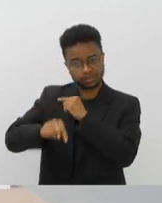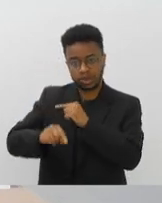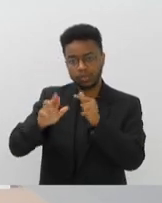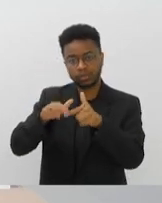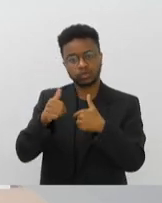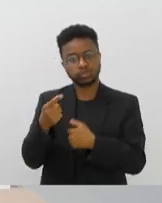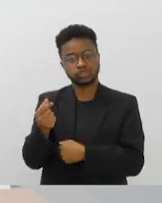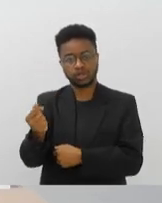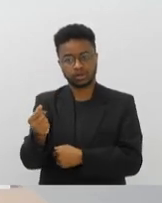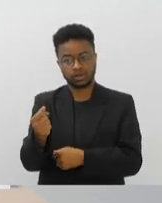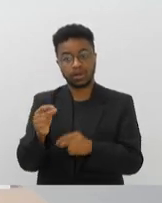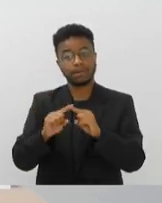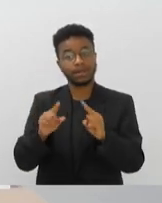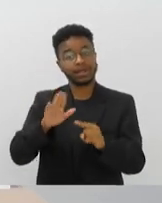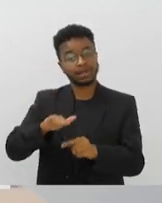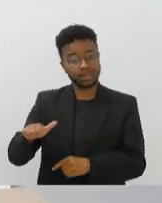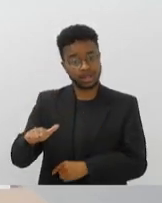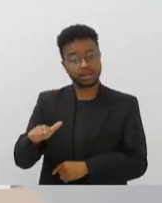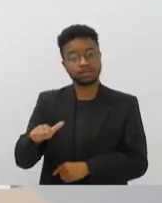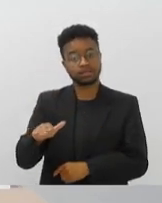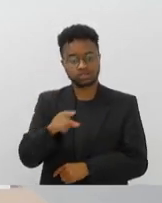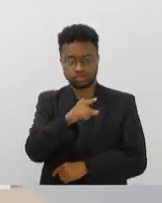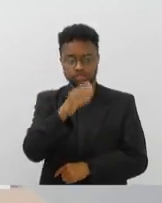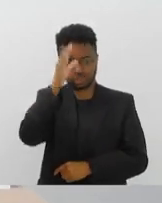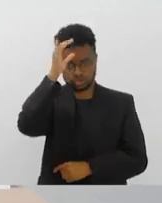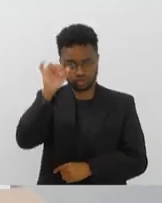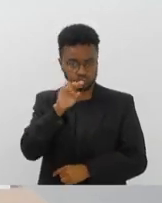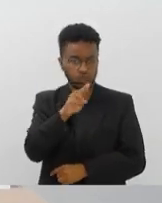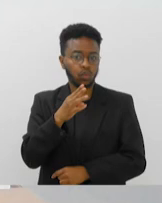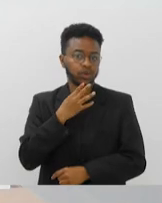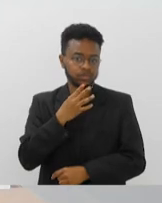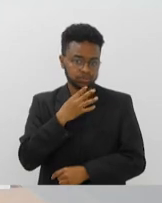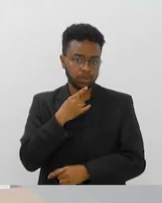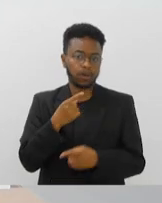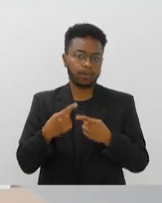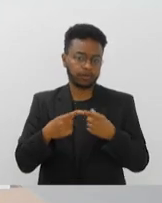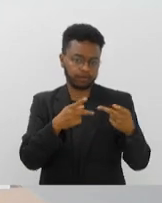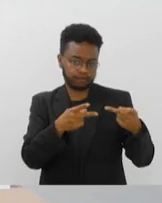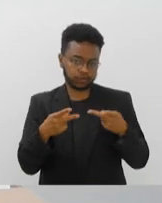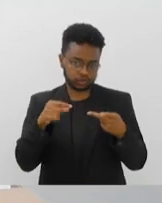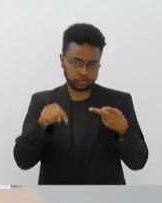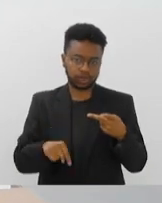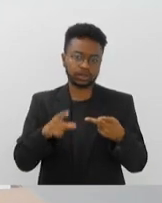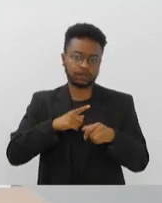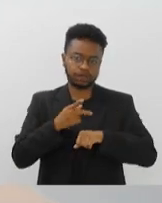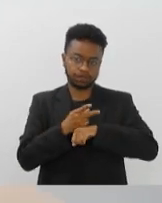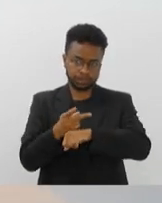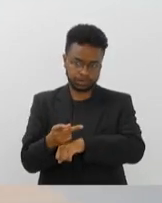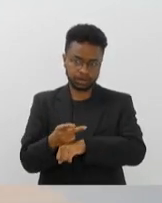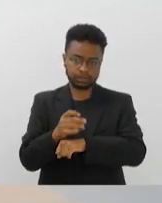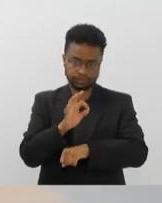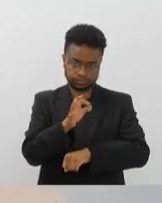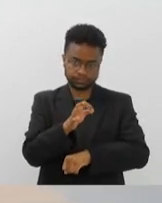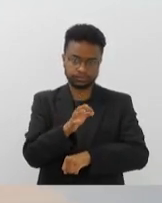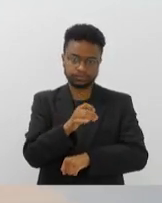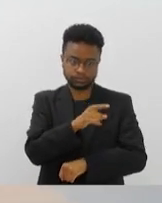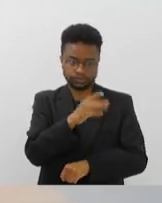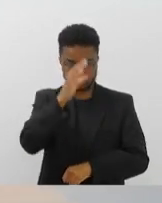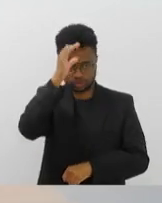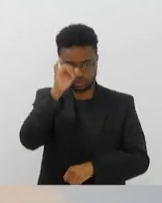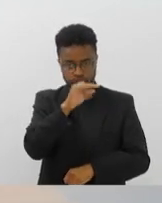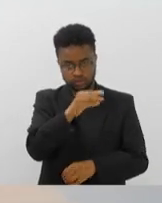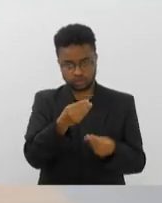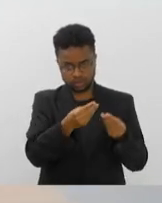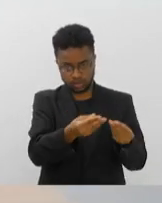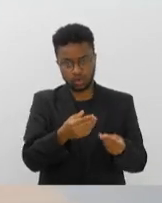questão essa criança felizmente a tiju conheceu porque ela veio aqui quando teve uma premiação que promovida pela tia juu e